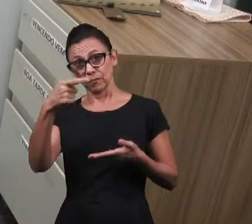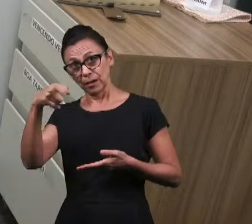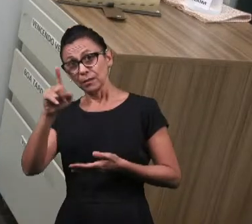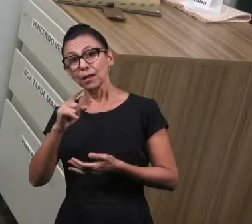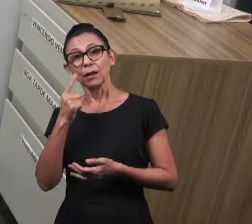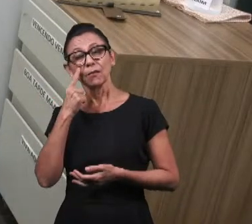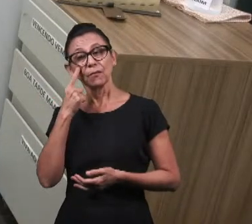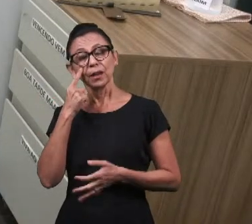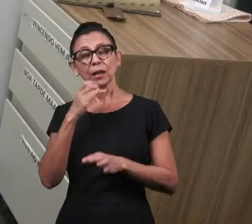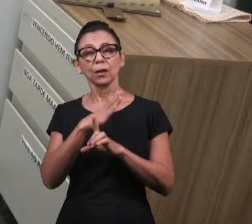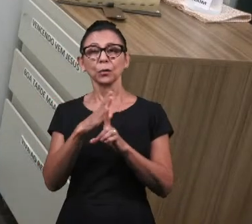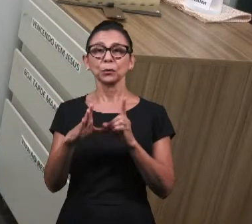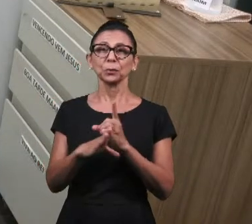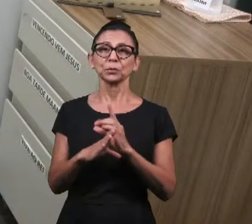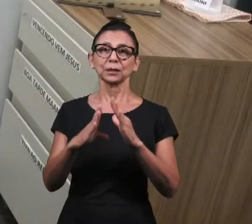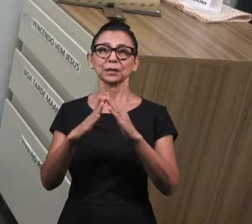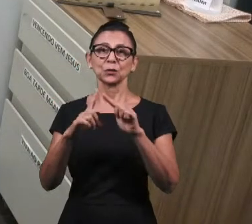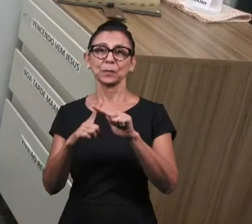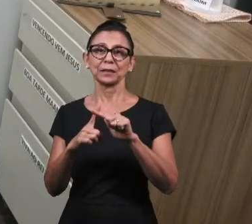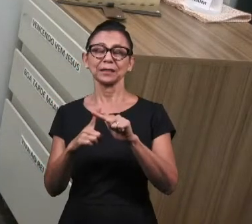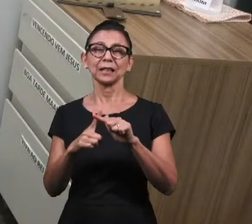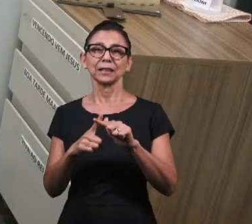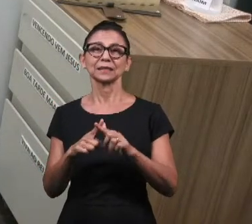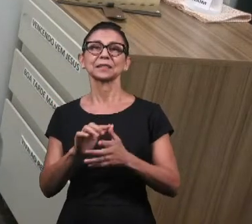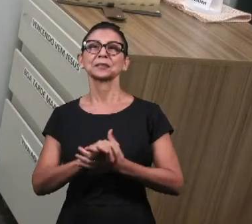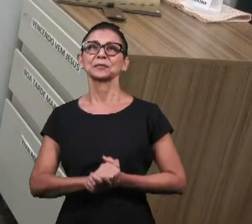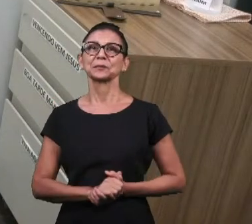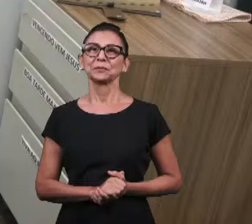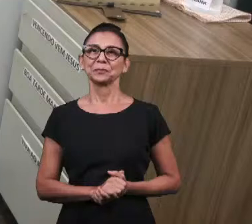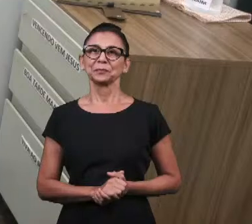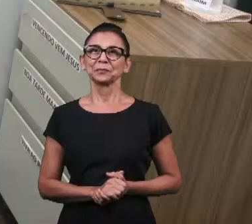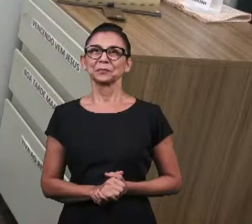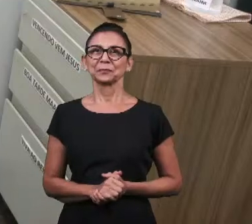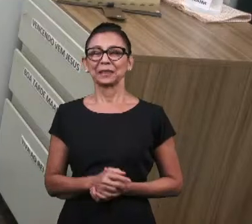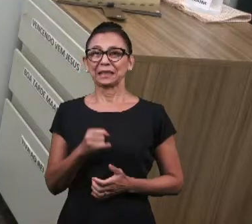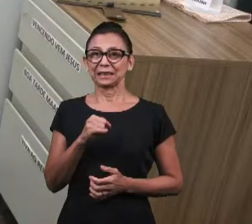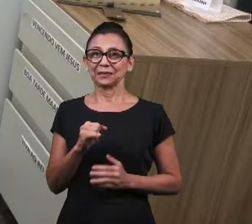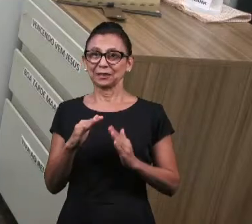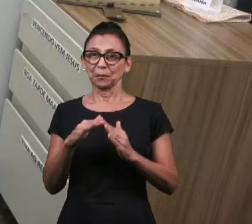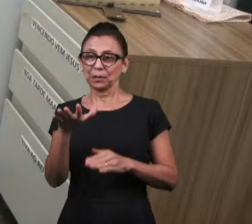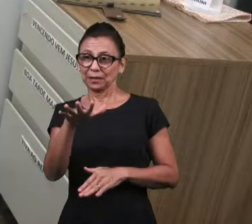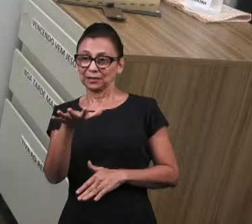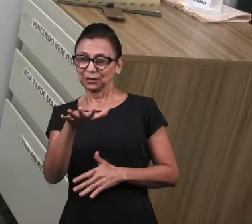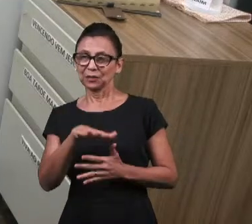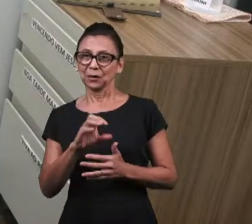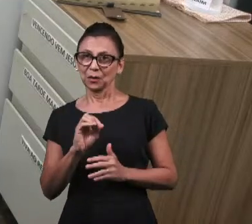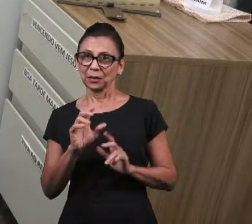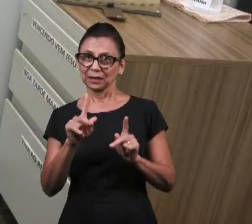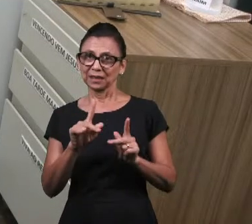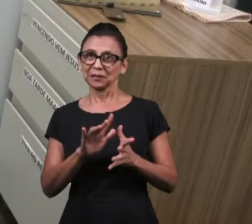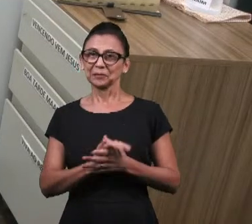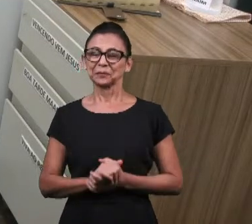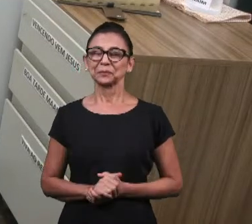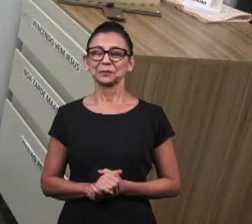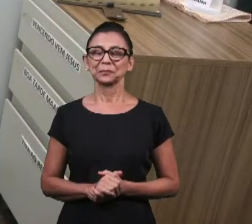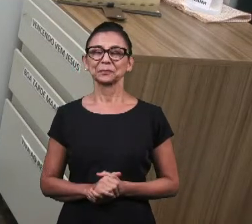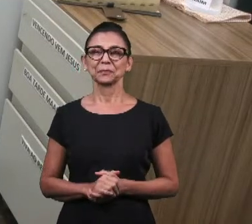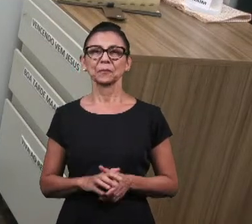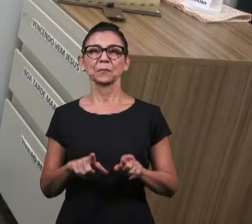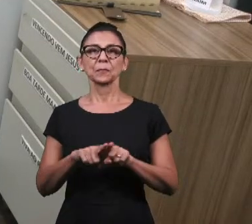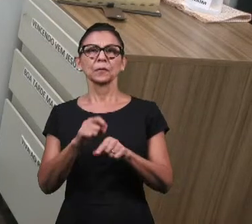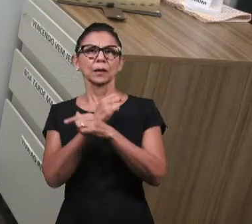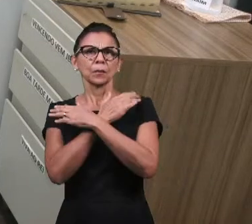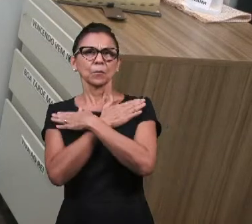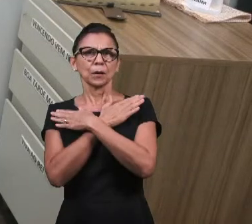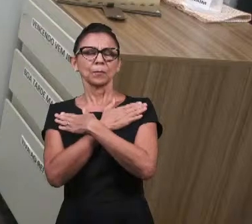um culto ali da Igreja Maranata de Jardim da Penha 1, se você estiver morando aí nessa região, tá? E também deixamos um abraço em